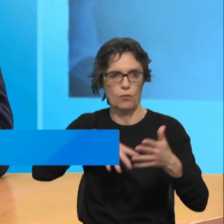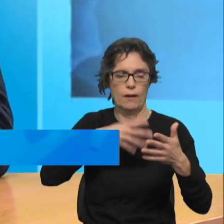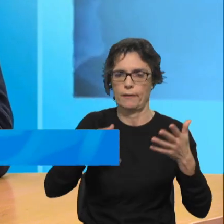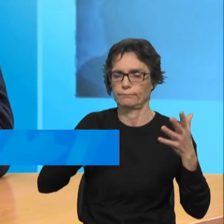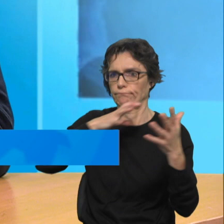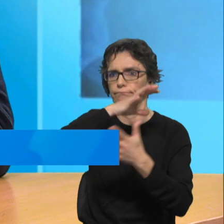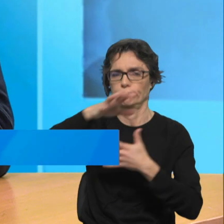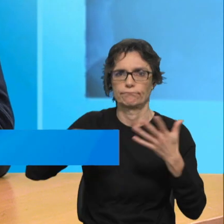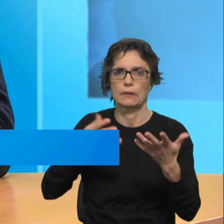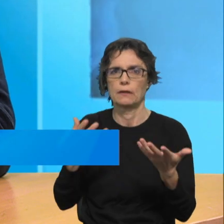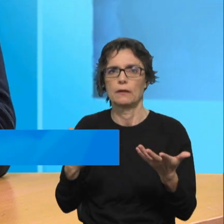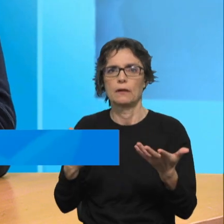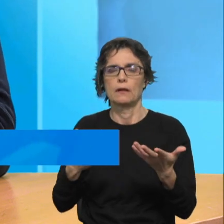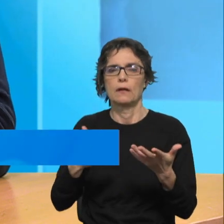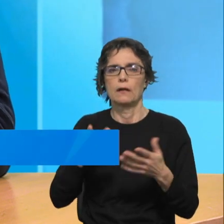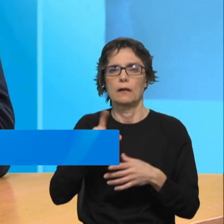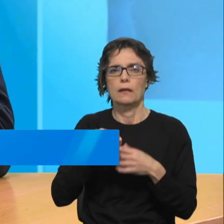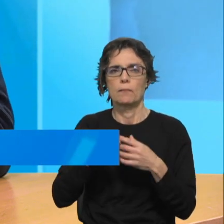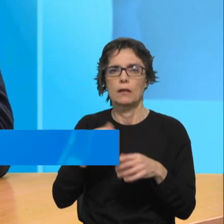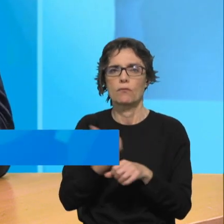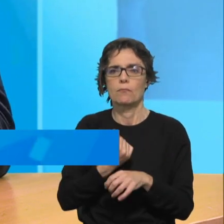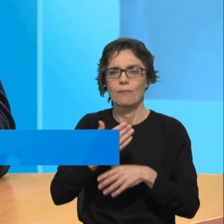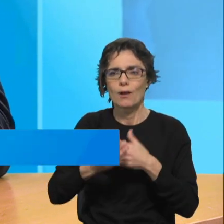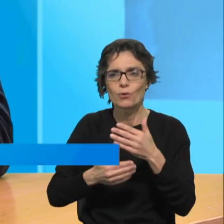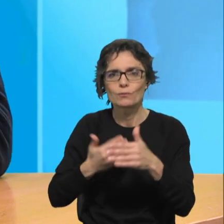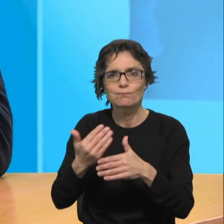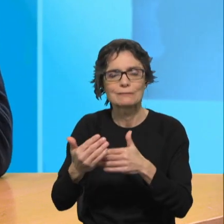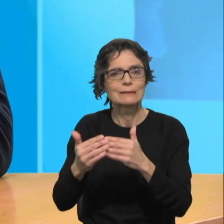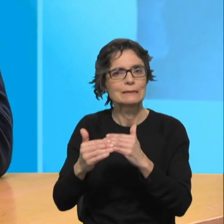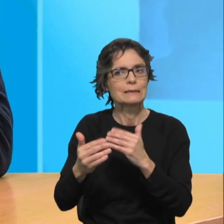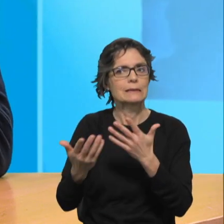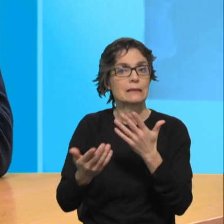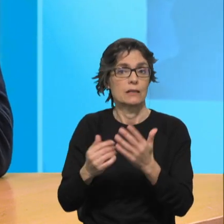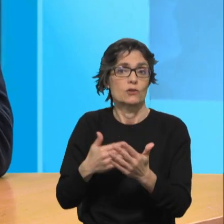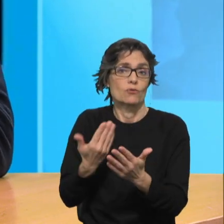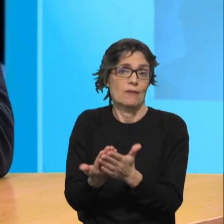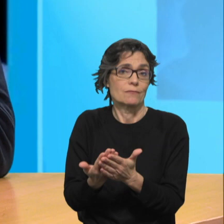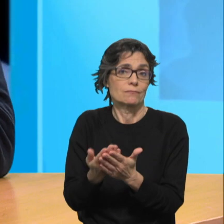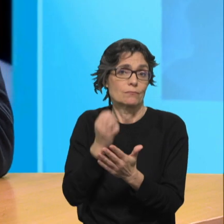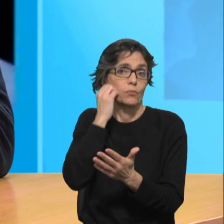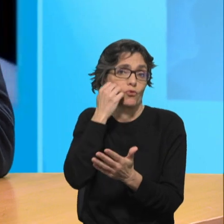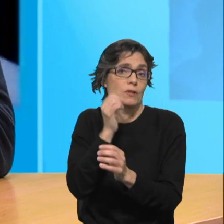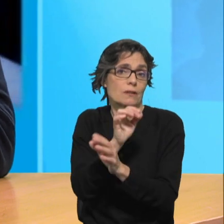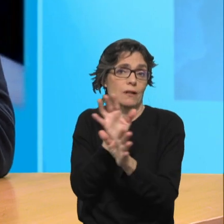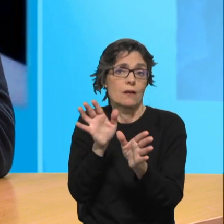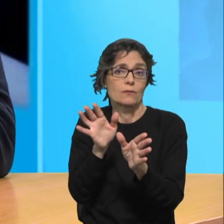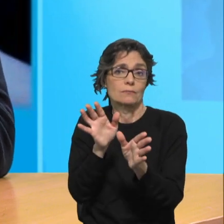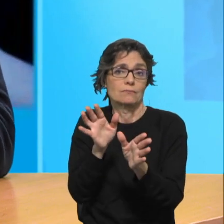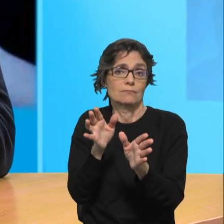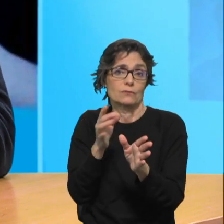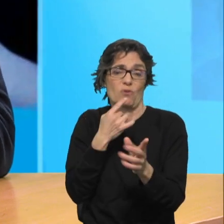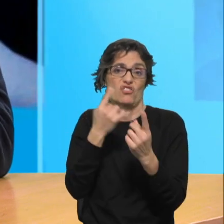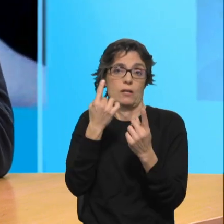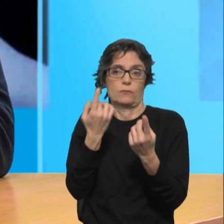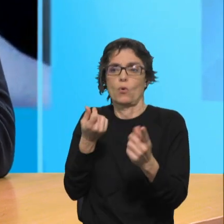a continuação dos trabalhos, há sempre consequências. Também seria estranho que não houvesse consequências numa luta,